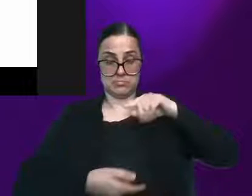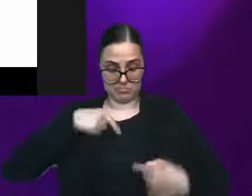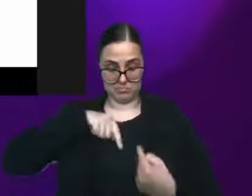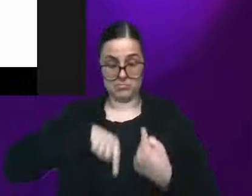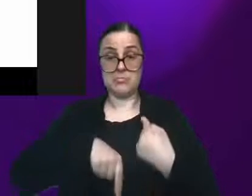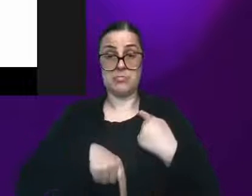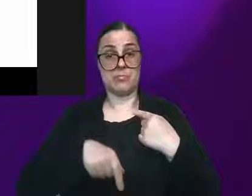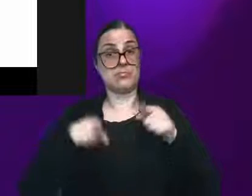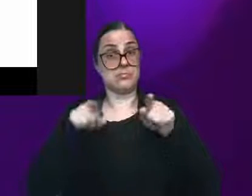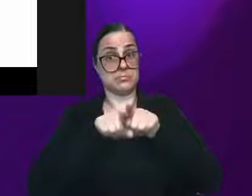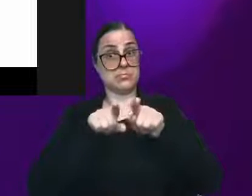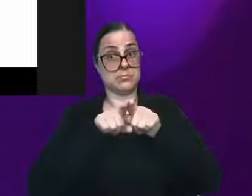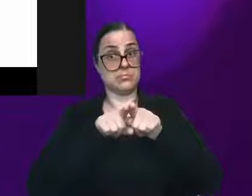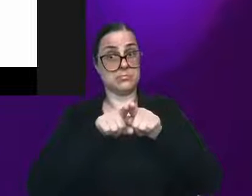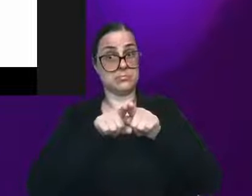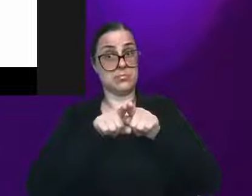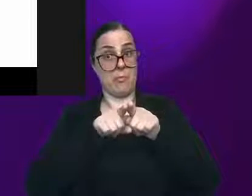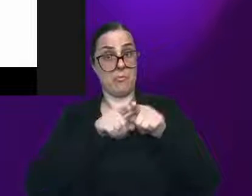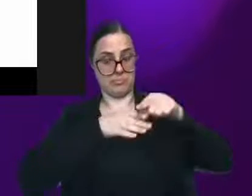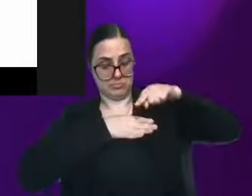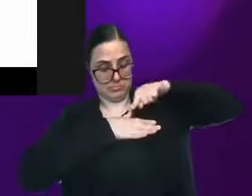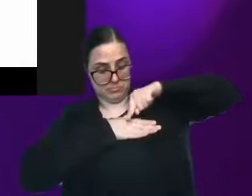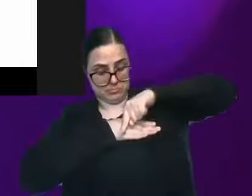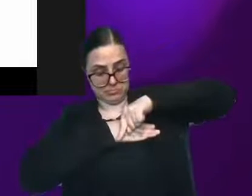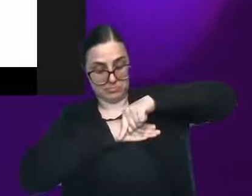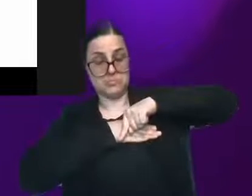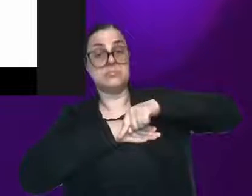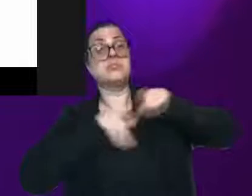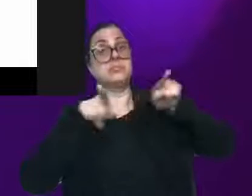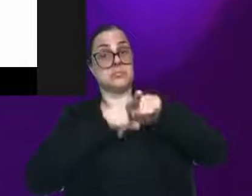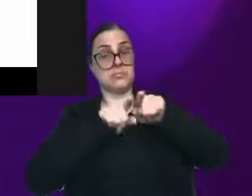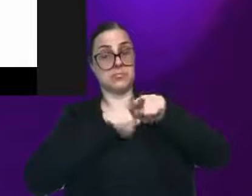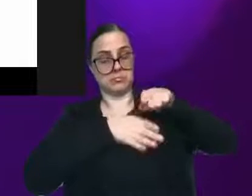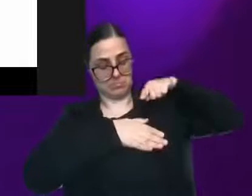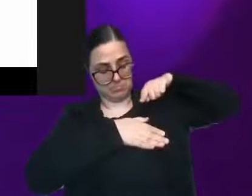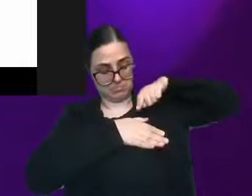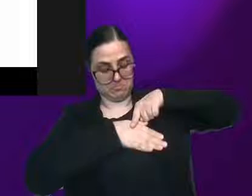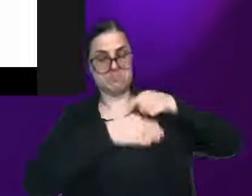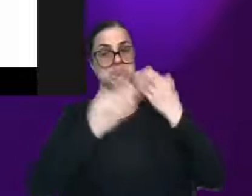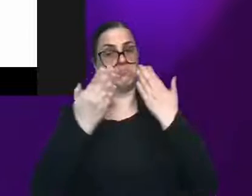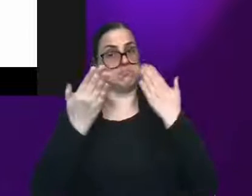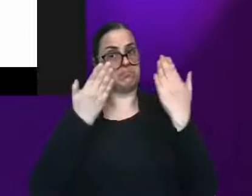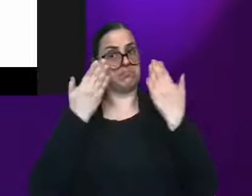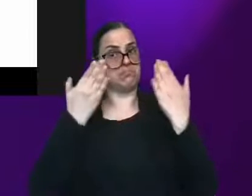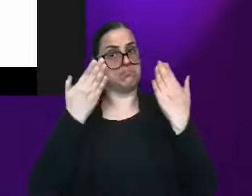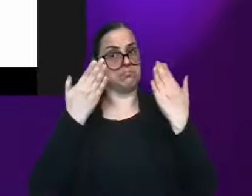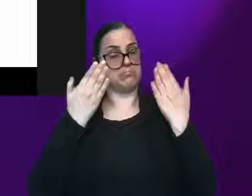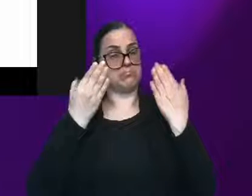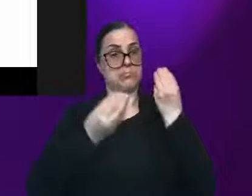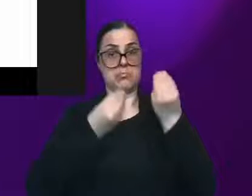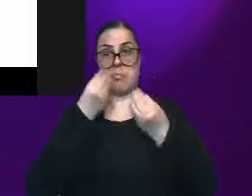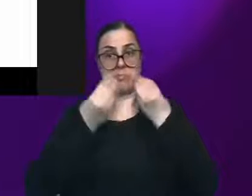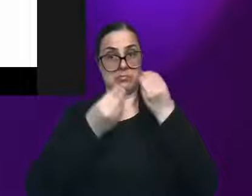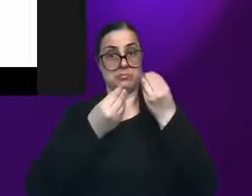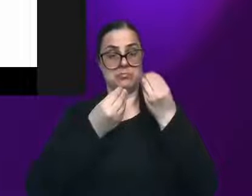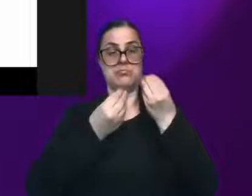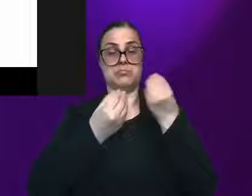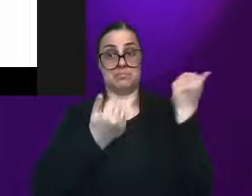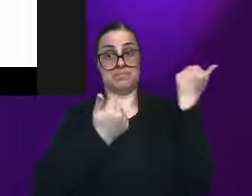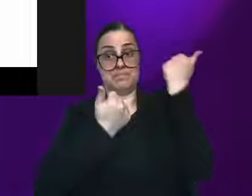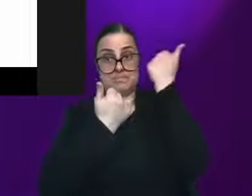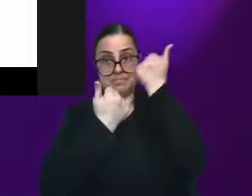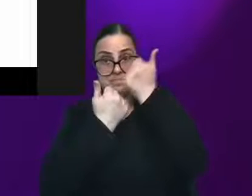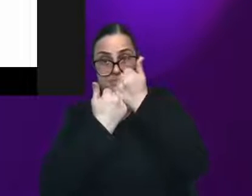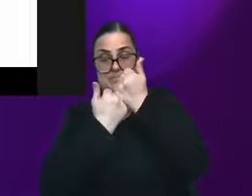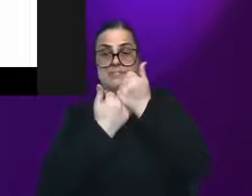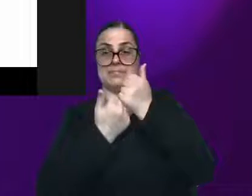da pressão venosa. Então, é o gradiente entre a pressão arterial e a pressão venosa que vai ditar a perfusão do órgão. E aí, então,